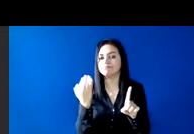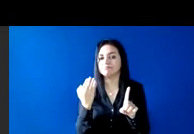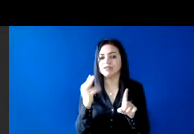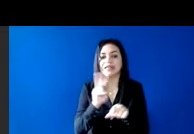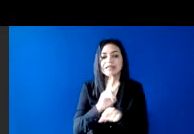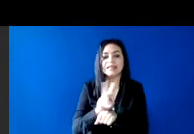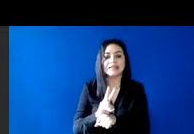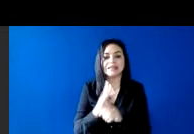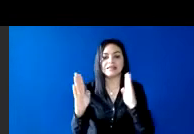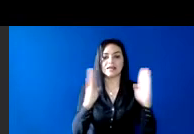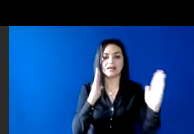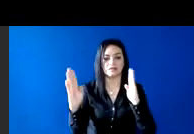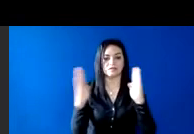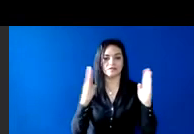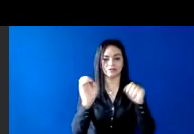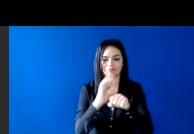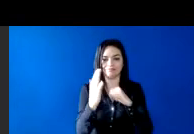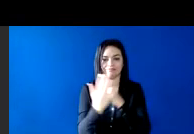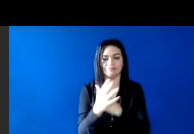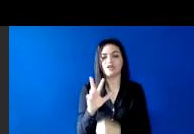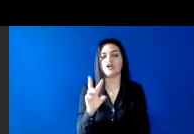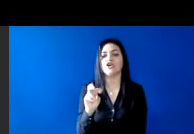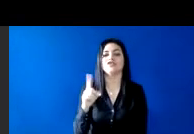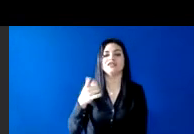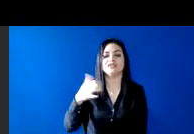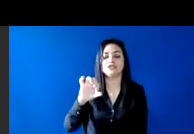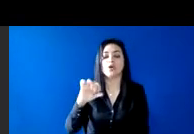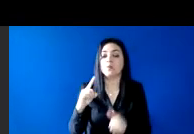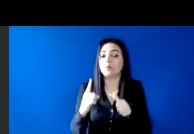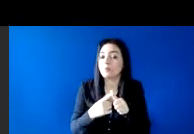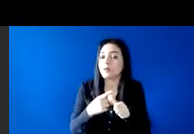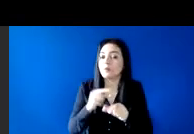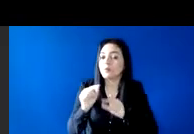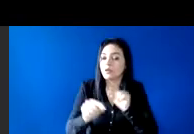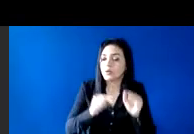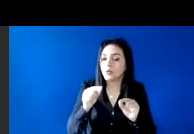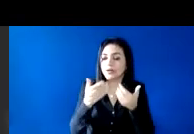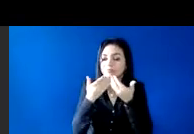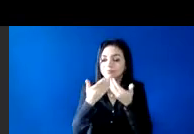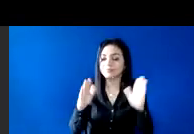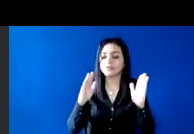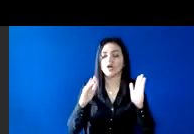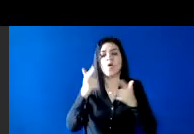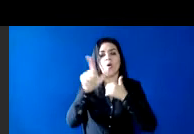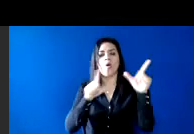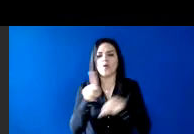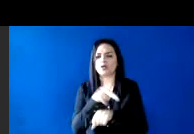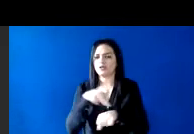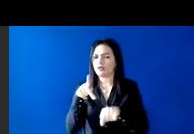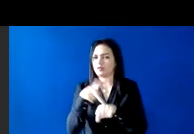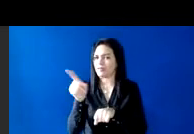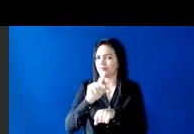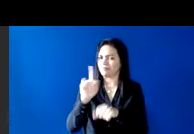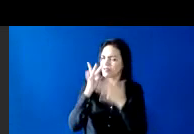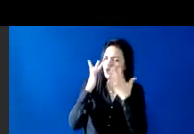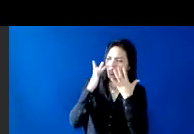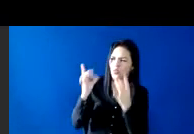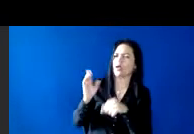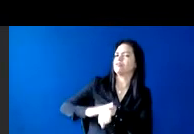da Covid-19, né? Primeiro dizer que, inicialmente, os outros países não chamaram atenção para o fato